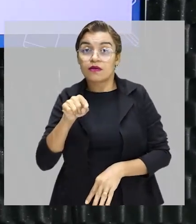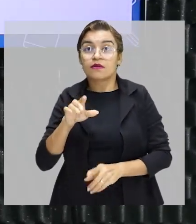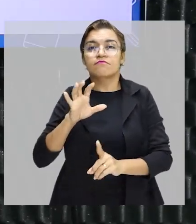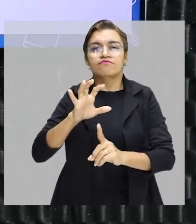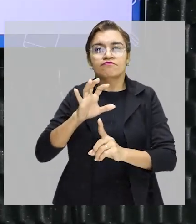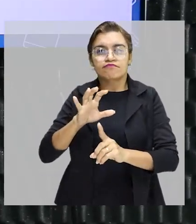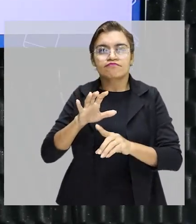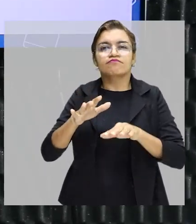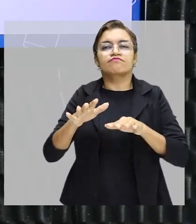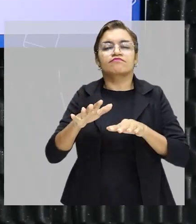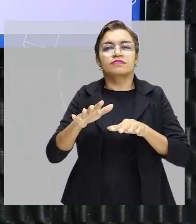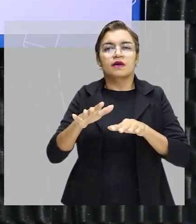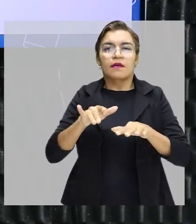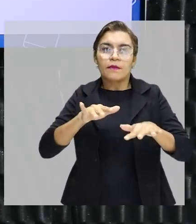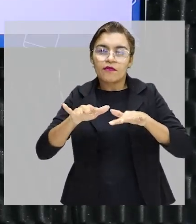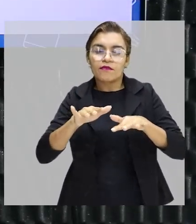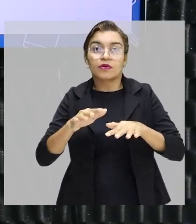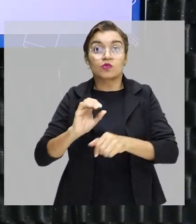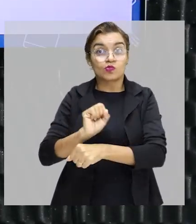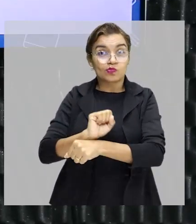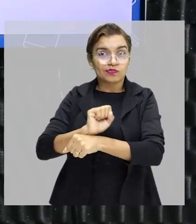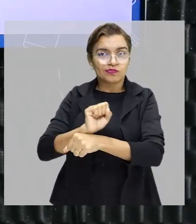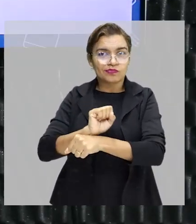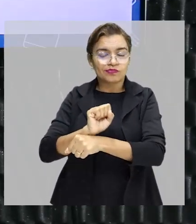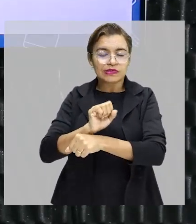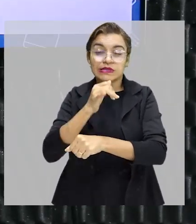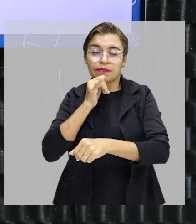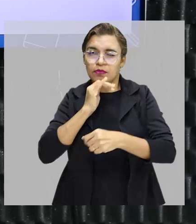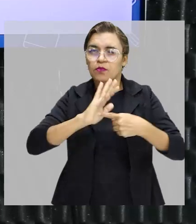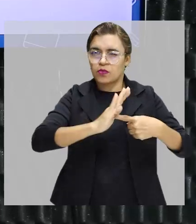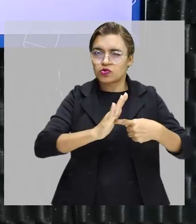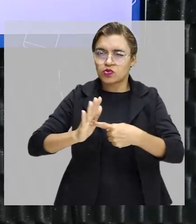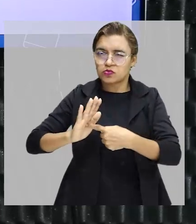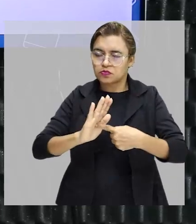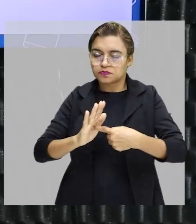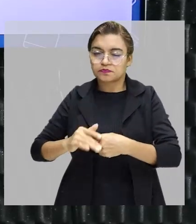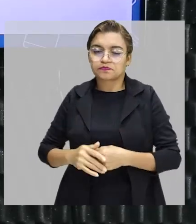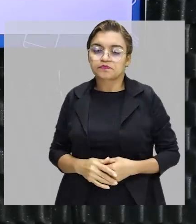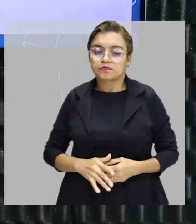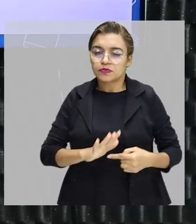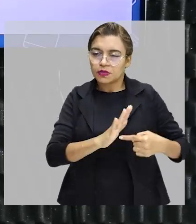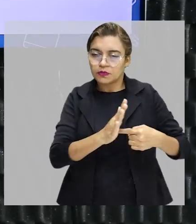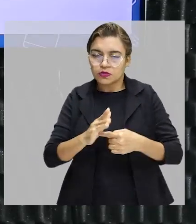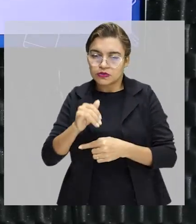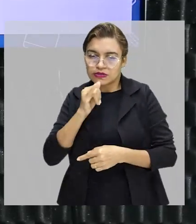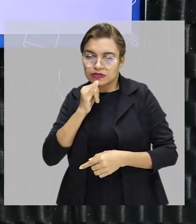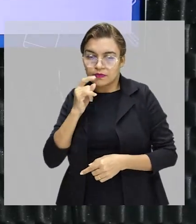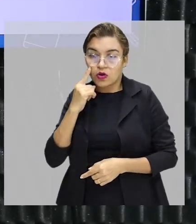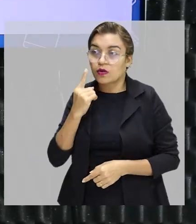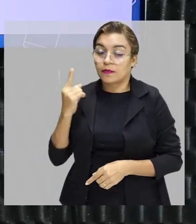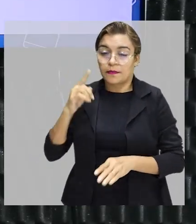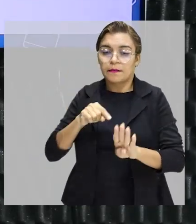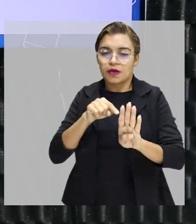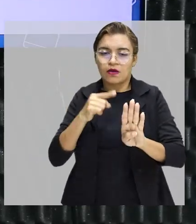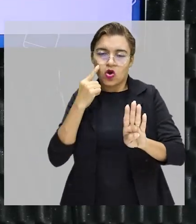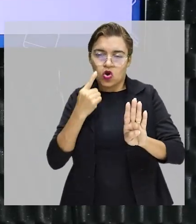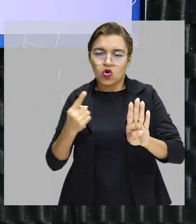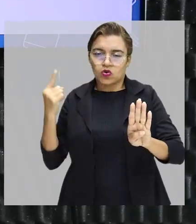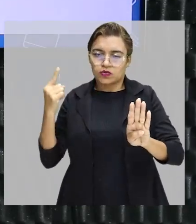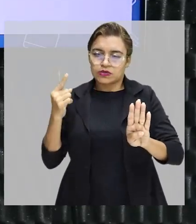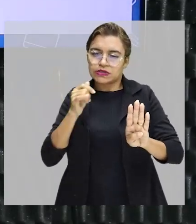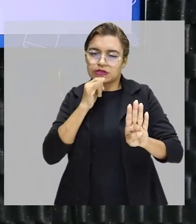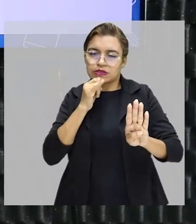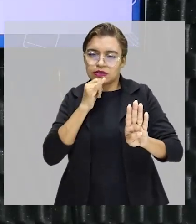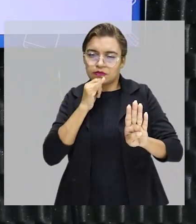funcionamento do motor, certo? Aqui nós temos, ó, na letra B, ó, nos eixos. Então, acontece nos